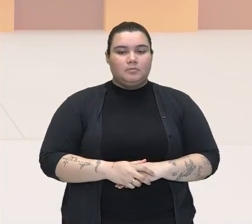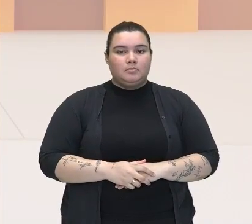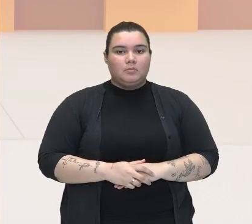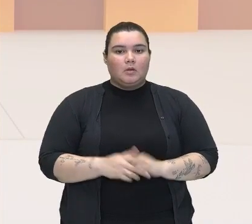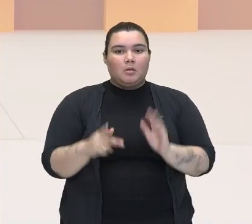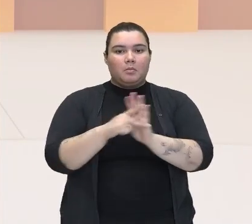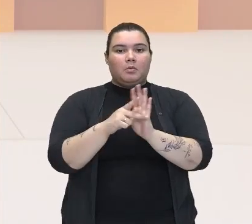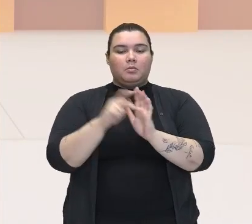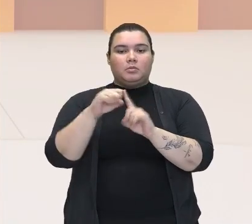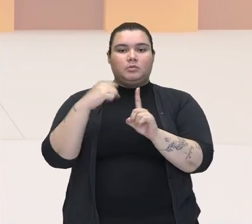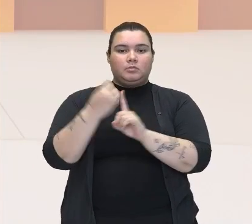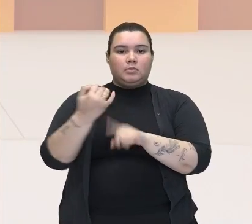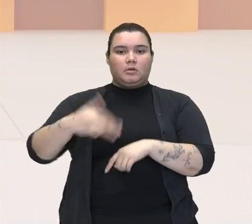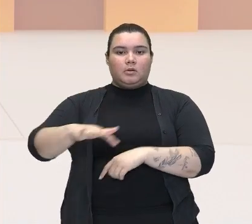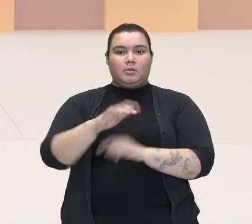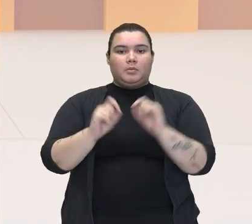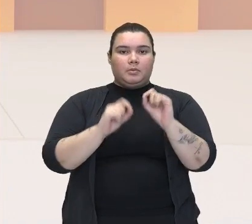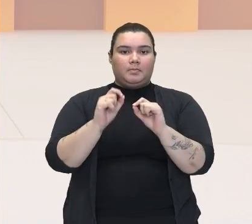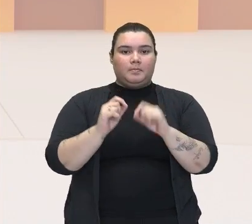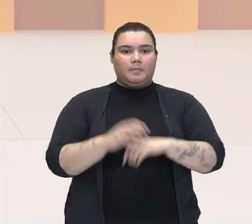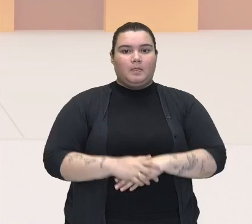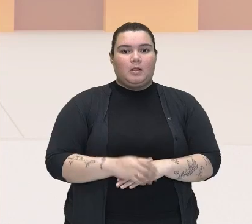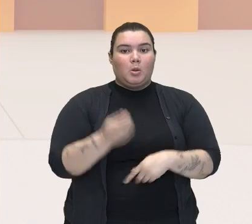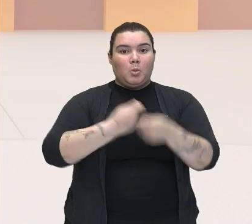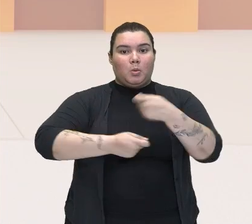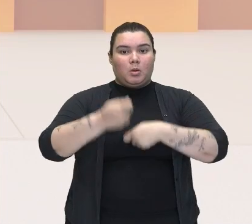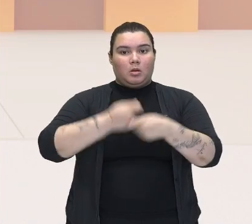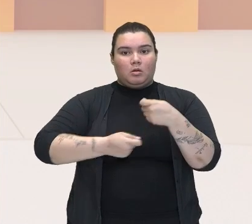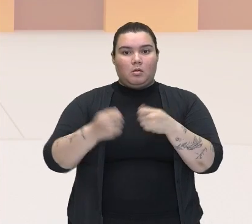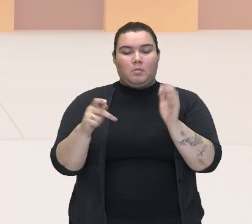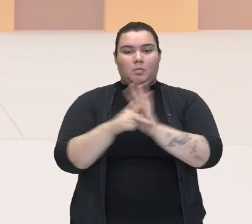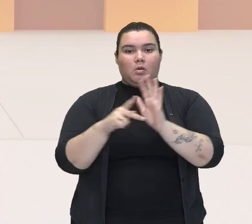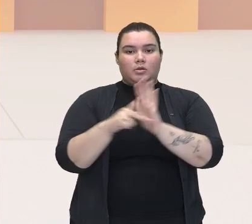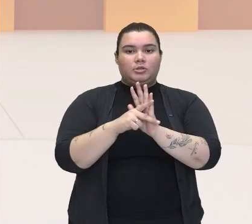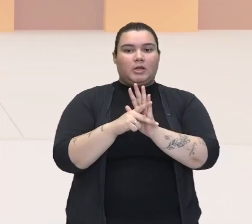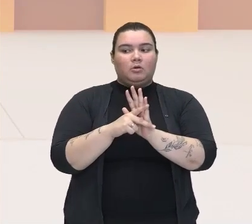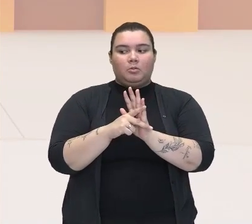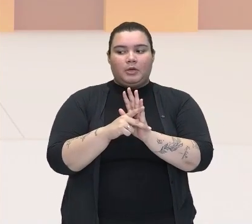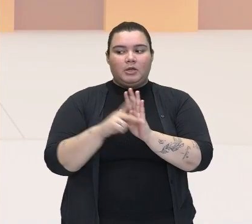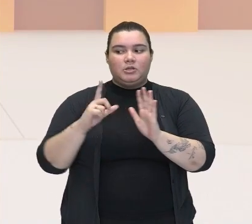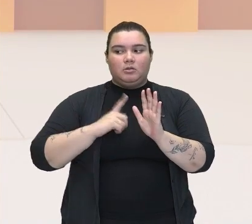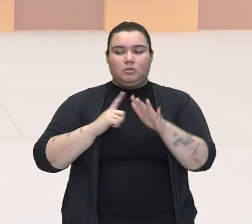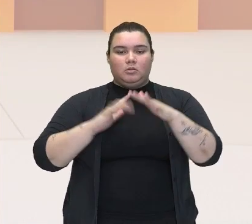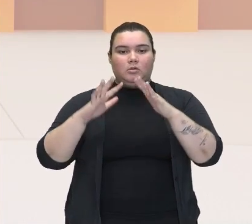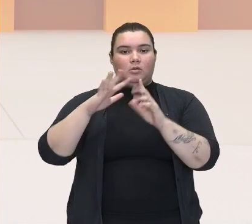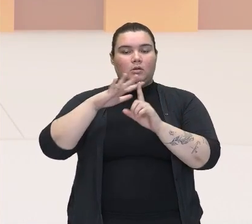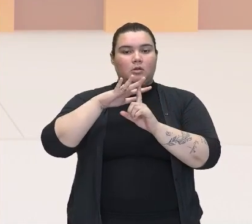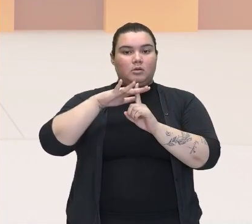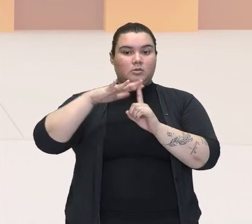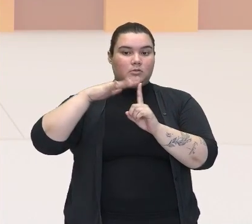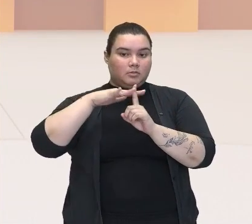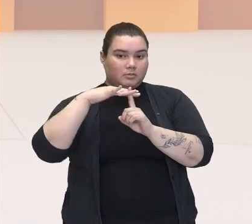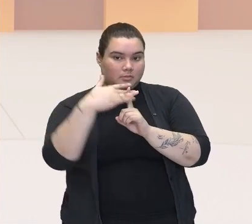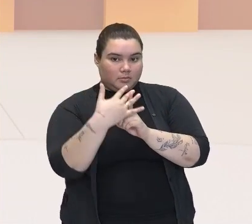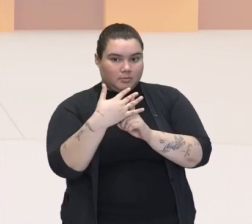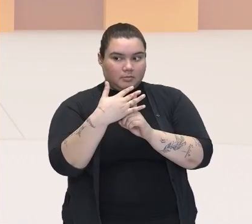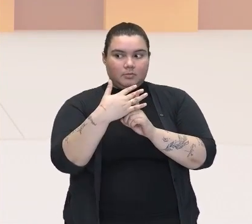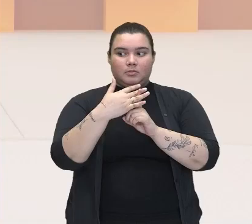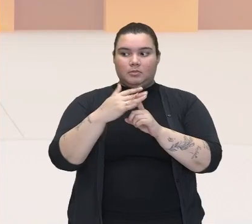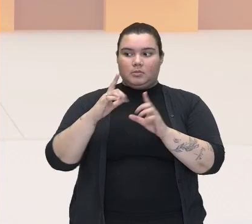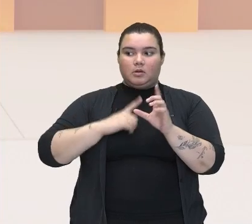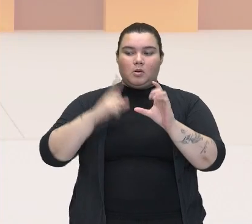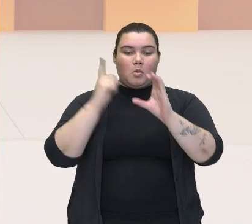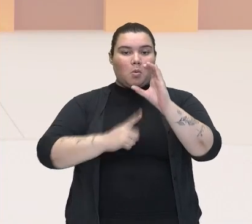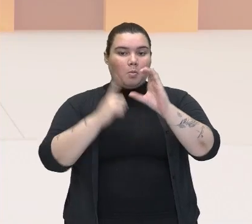Estado socialista, economia planificada pelo Estado comunista. Na política, projeto